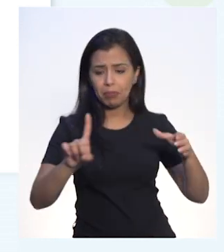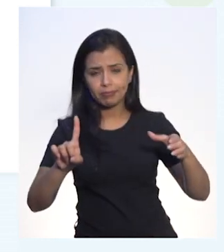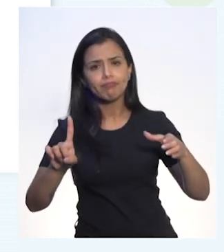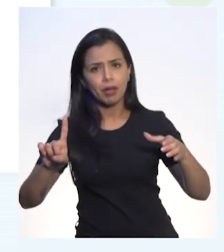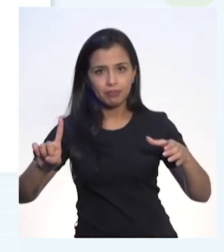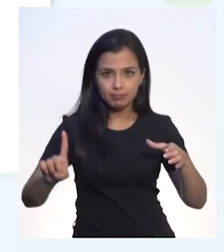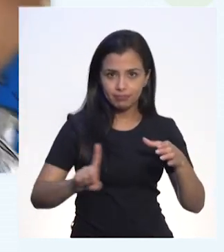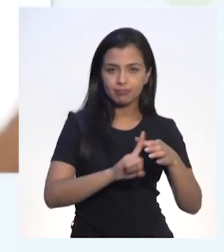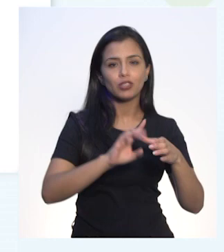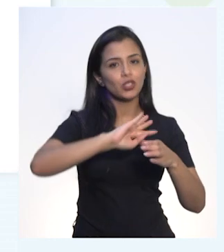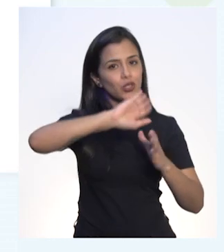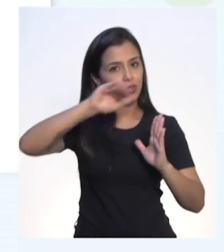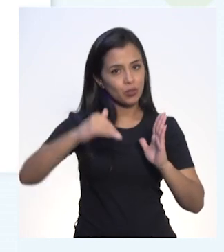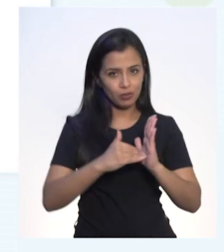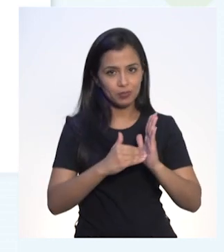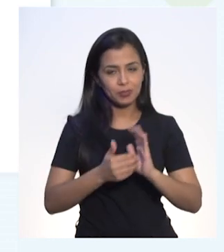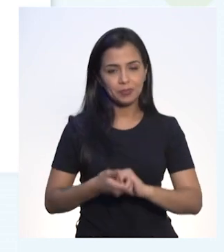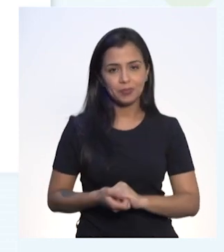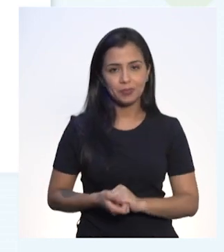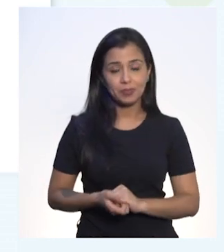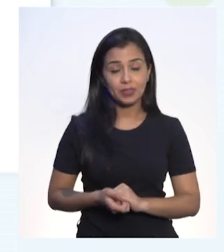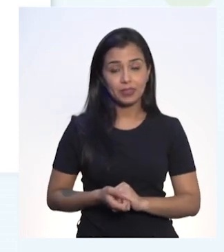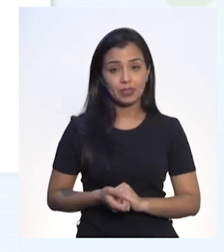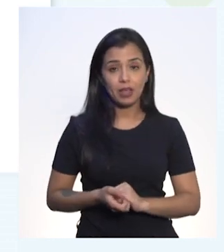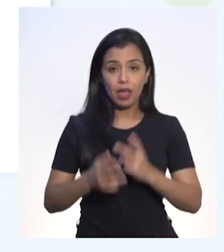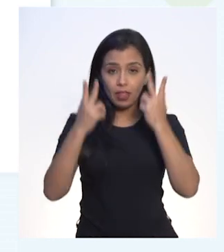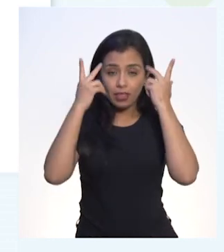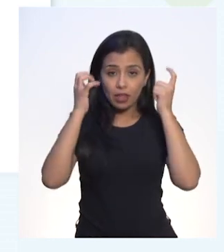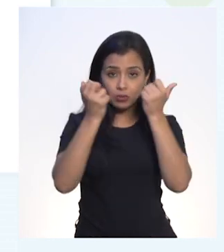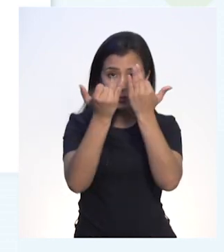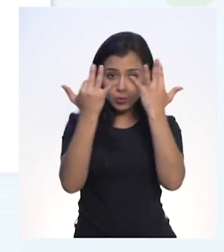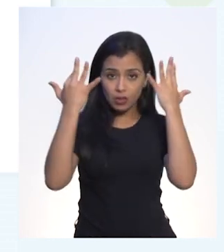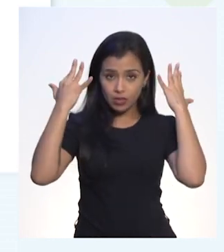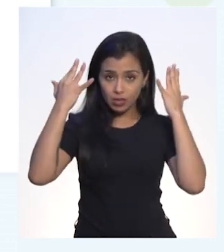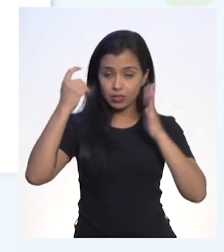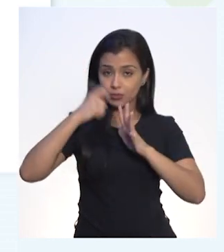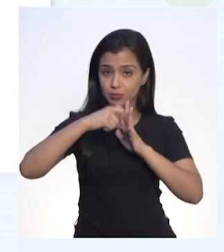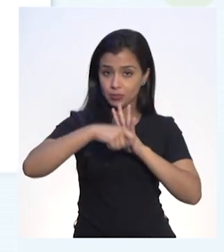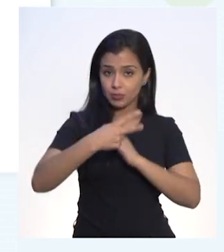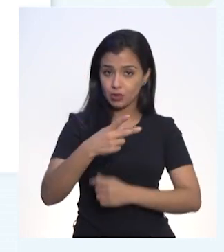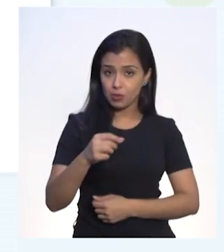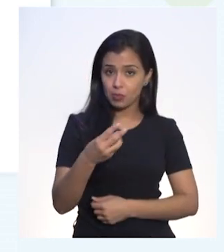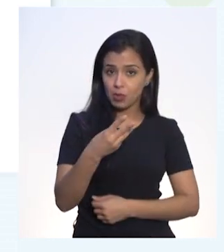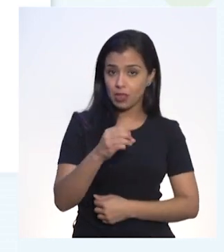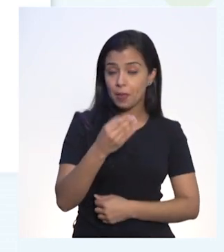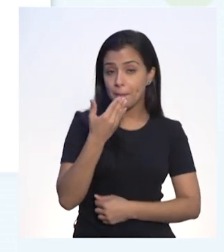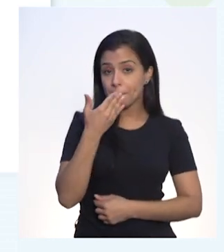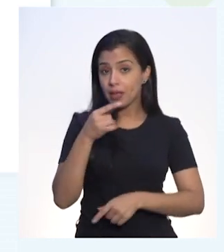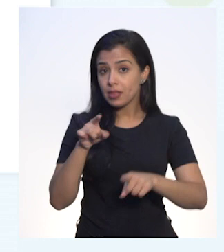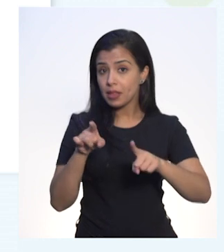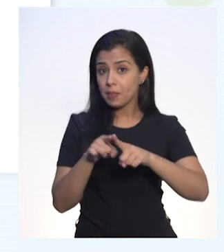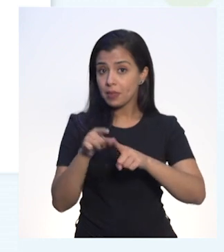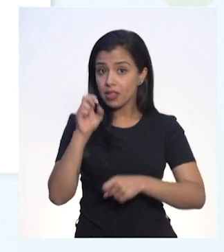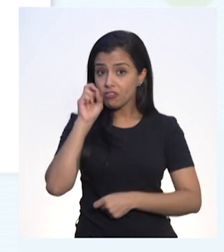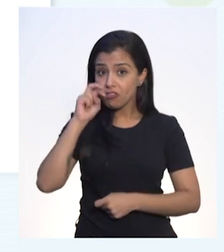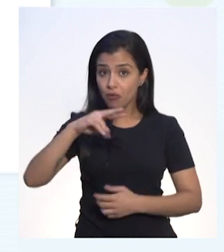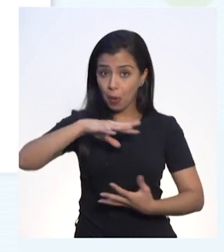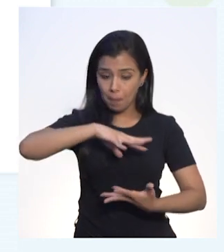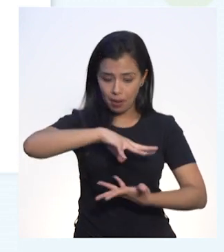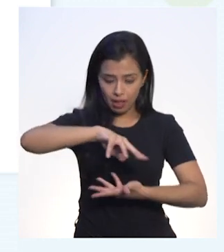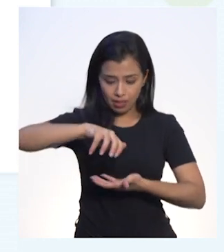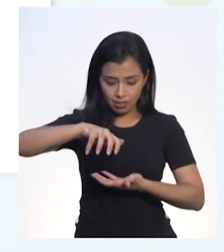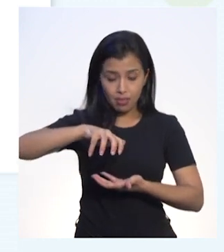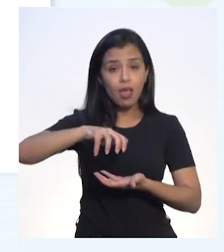trás. A natureza universal da Agenda 2030 também nos pede para ver o planeta como um.